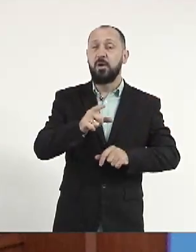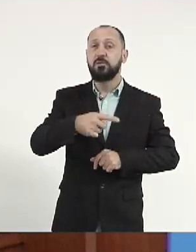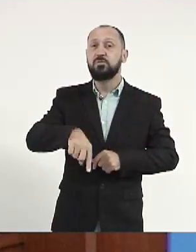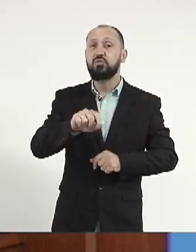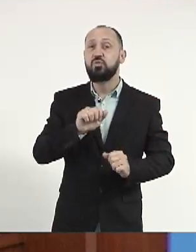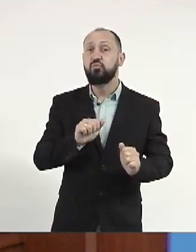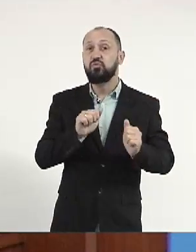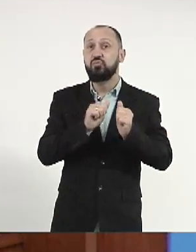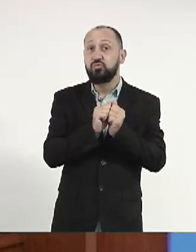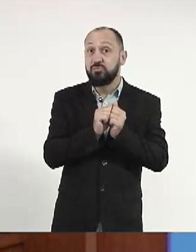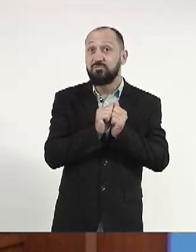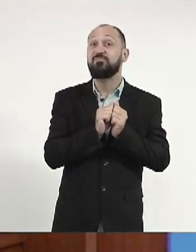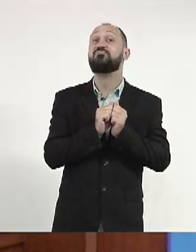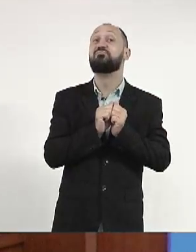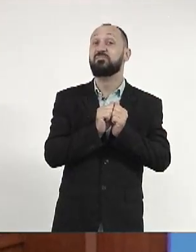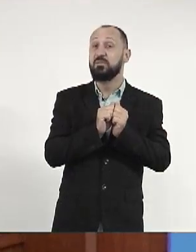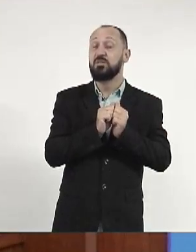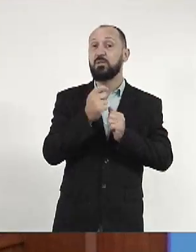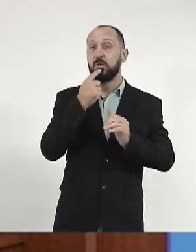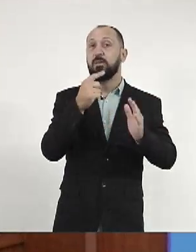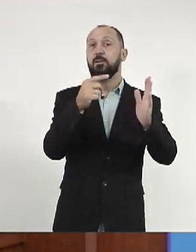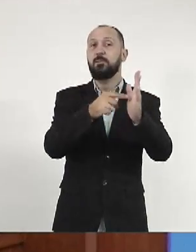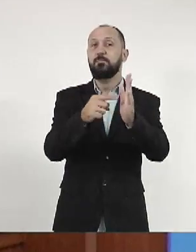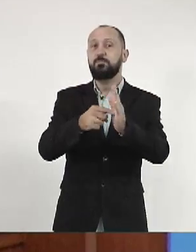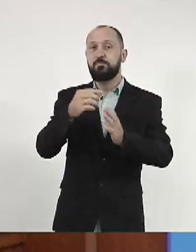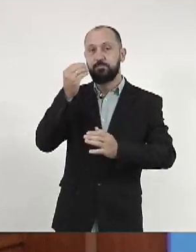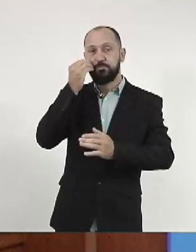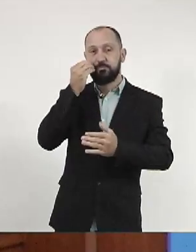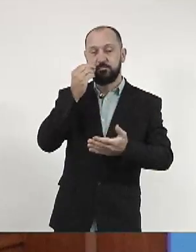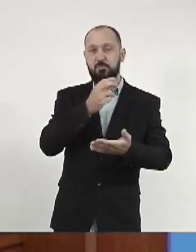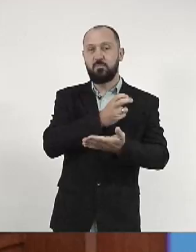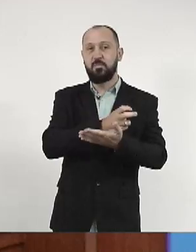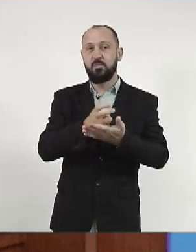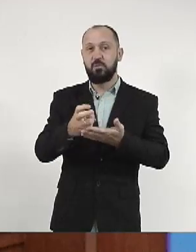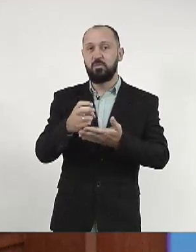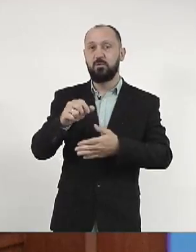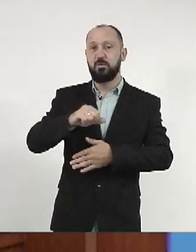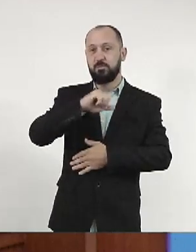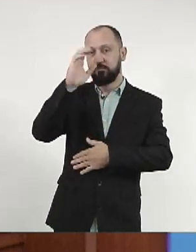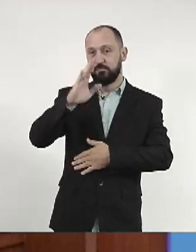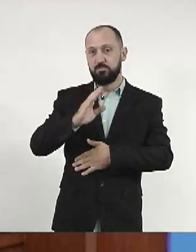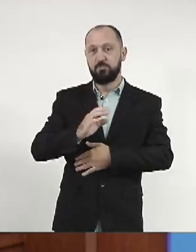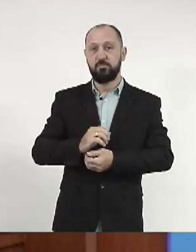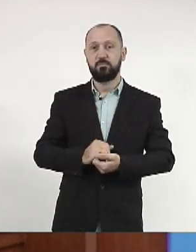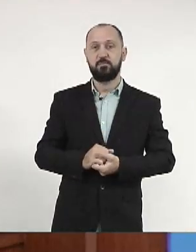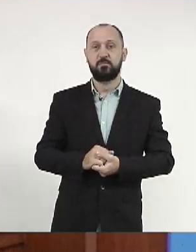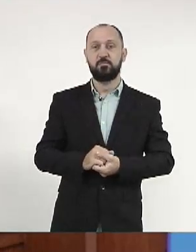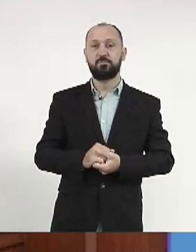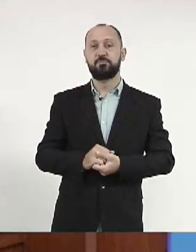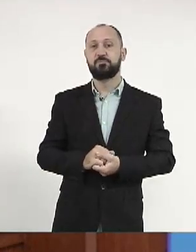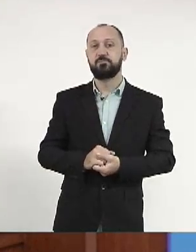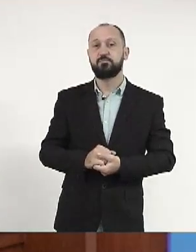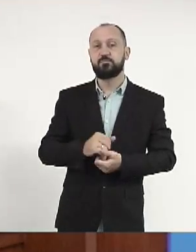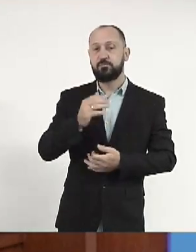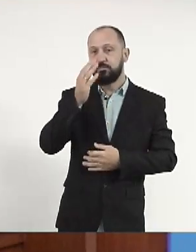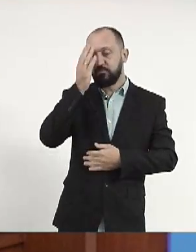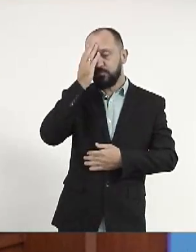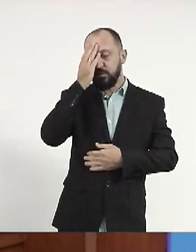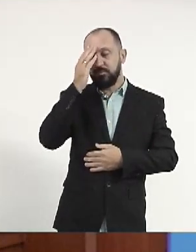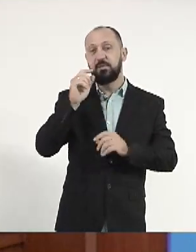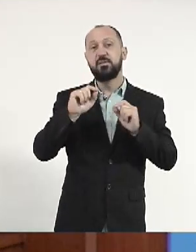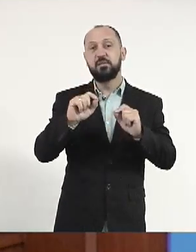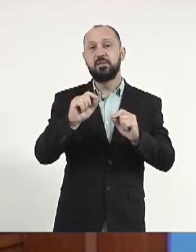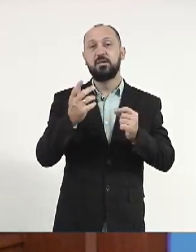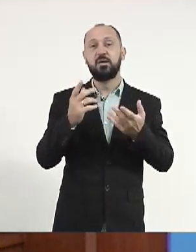estão envolvidos nessas denúncias de tentativa de golpe no Brasil. É sabido e notório